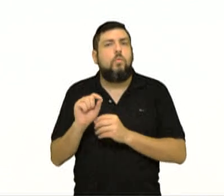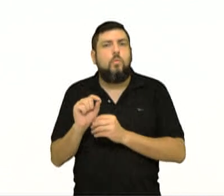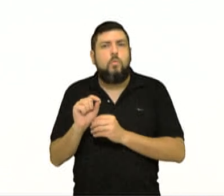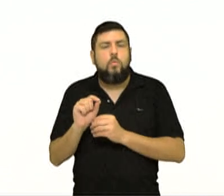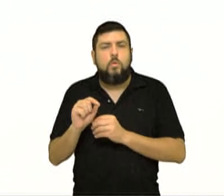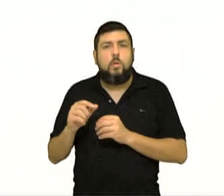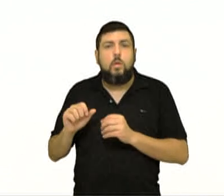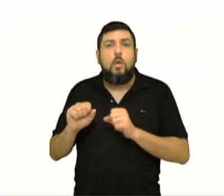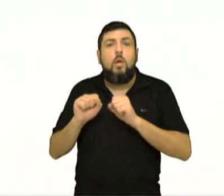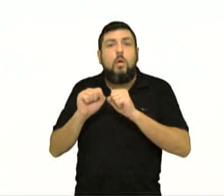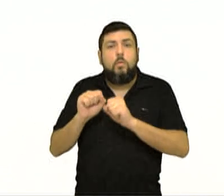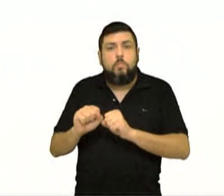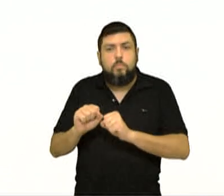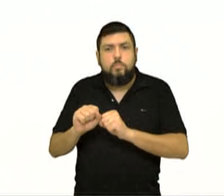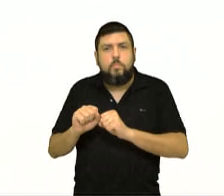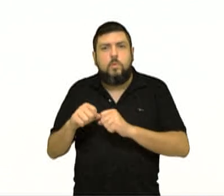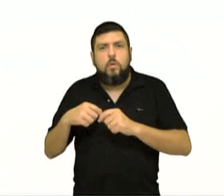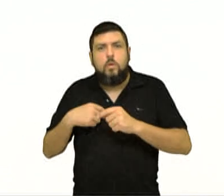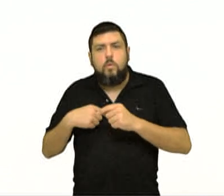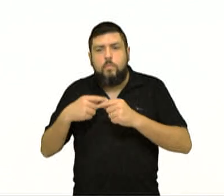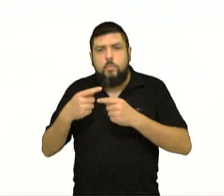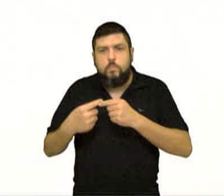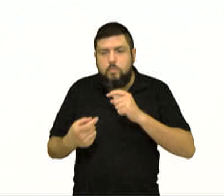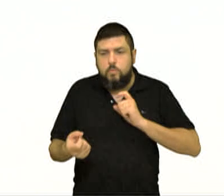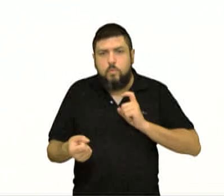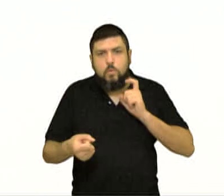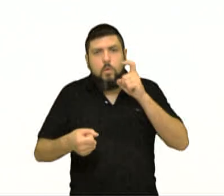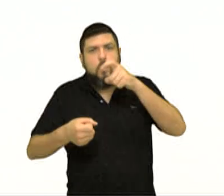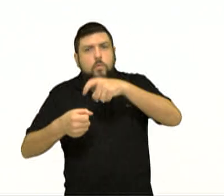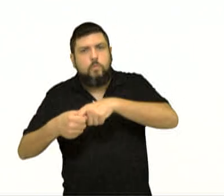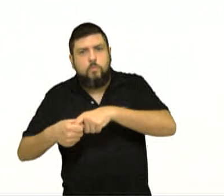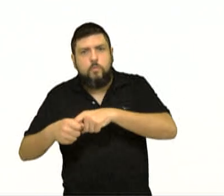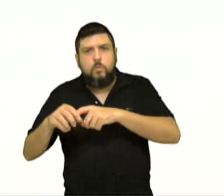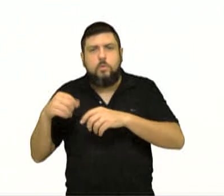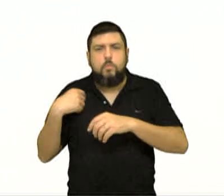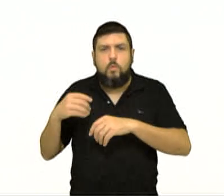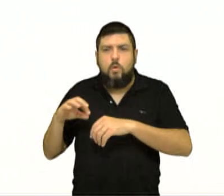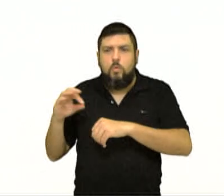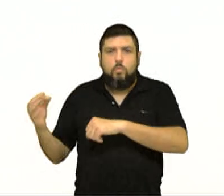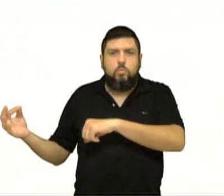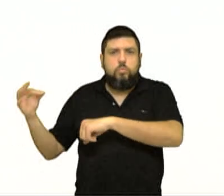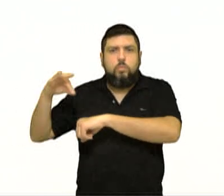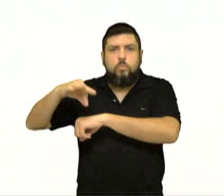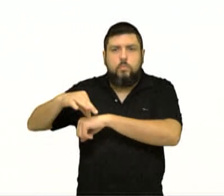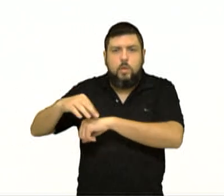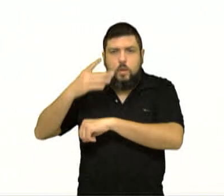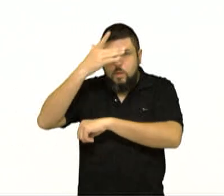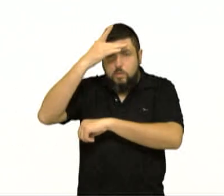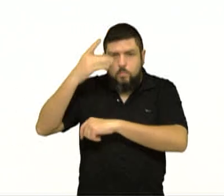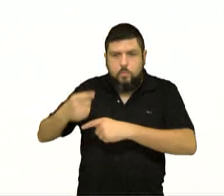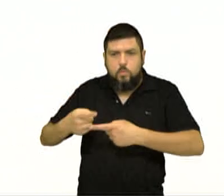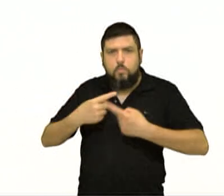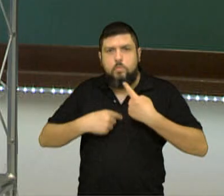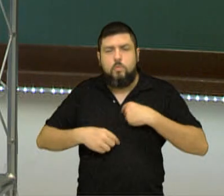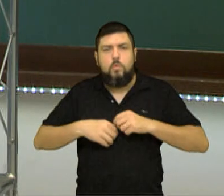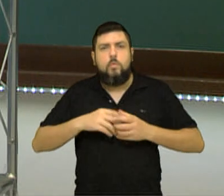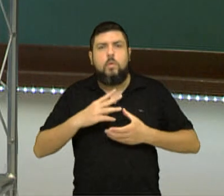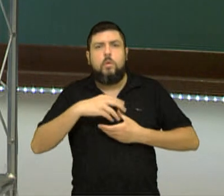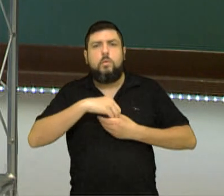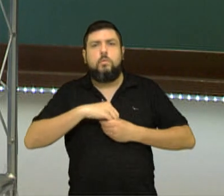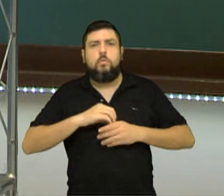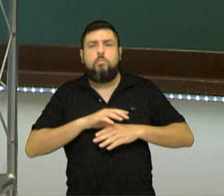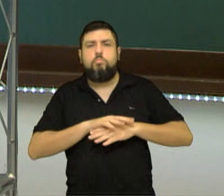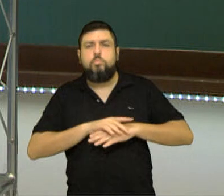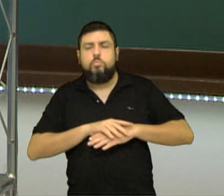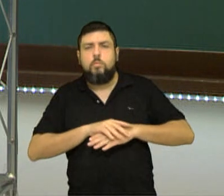ele pode ser transmitido de volta para o inseto vetor, tá? O inseto passou para a pessoa desenvolveu a doença,